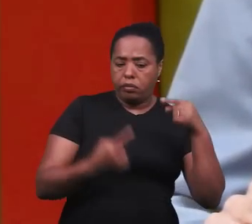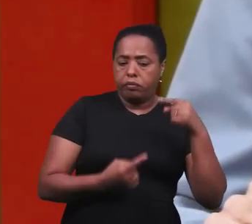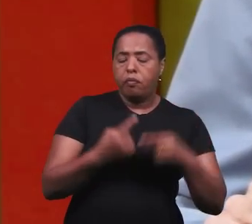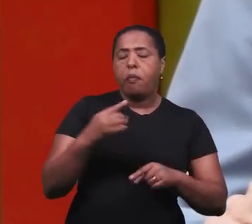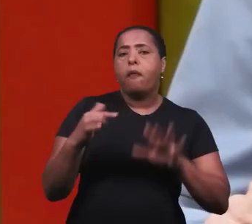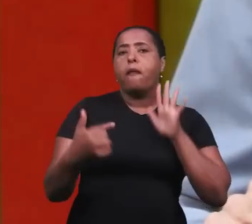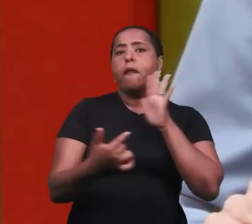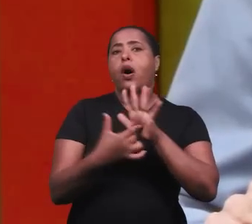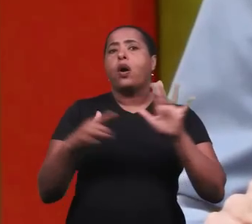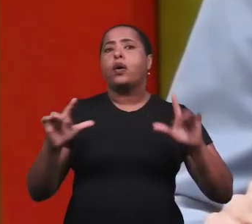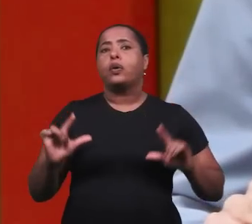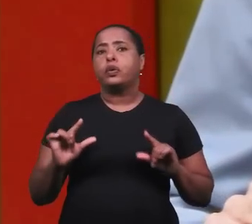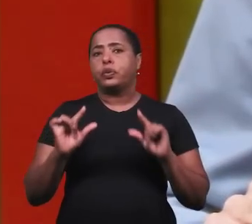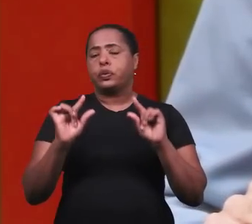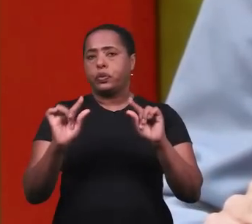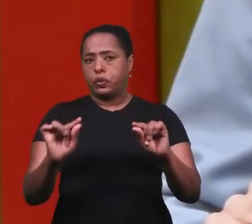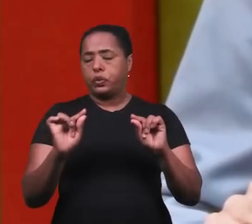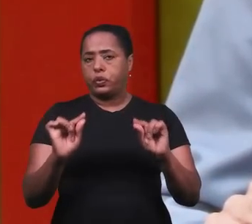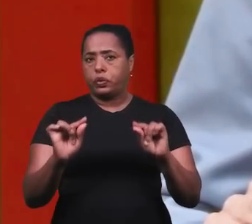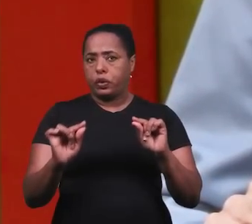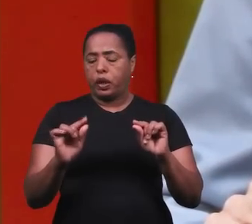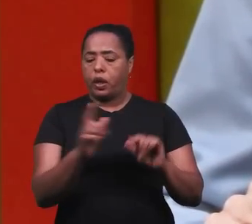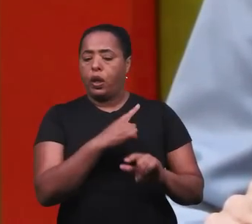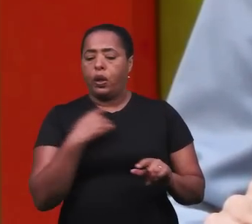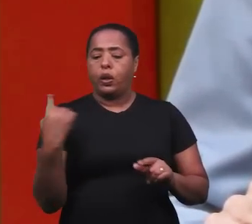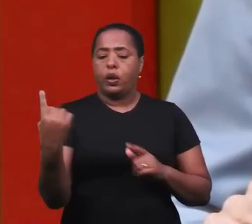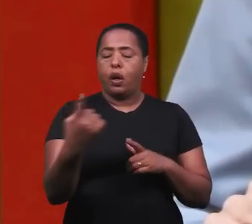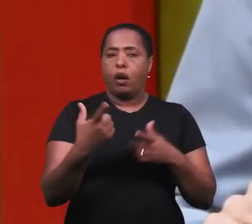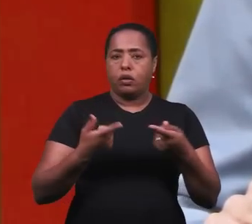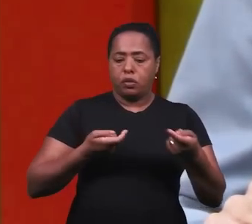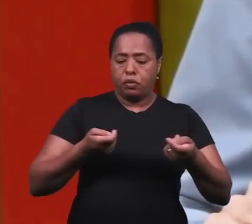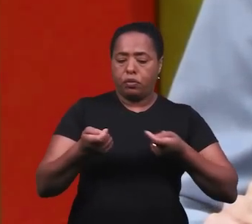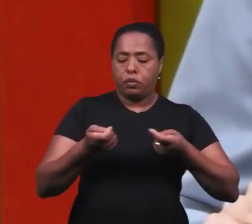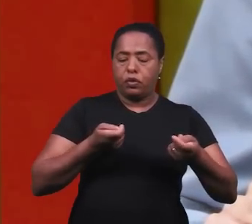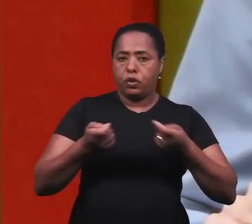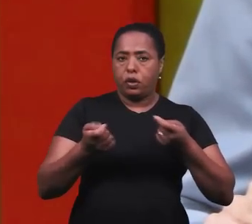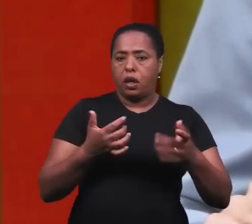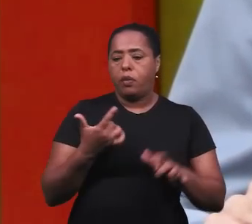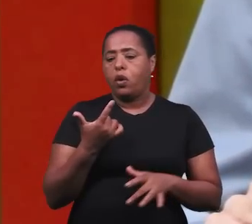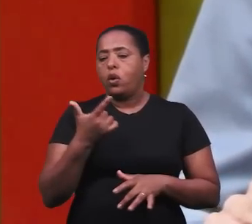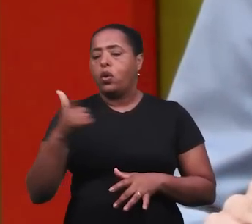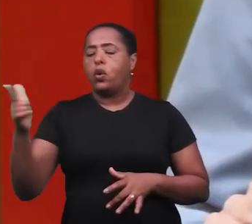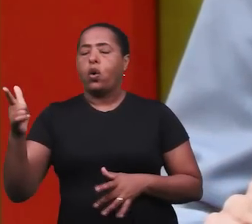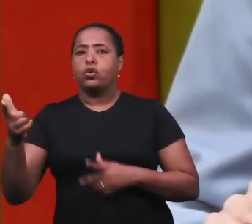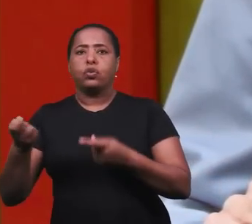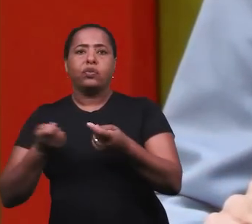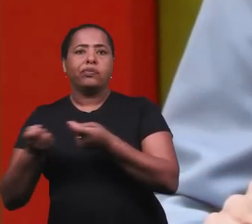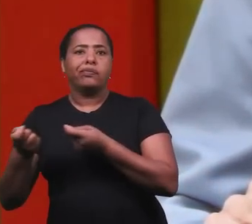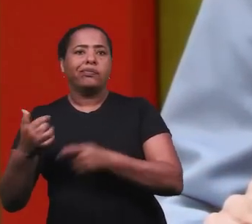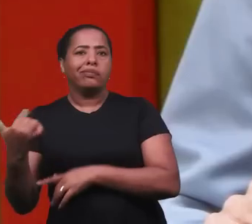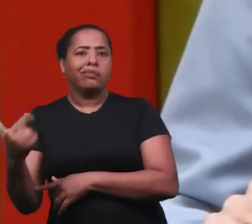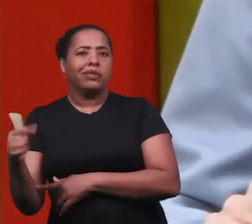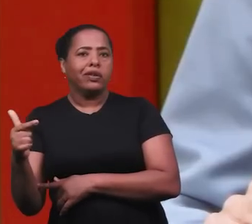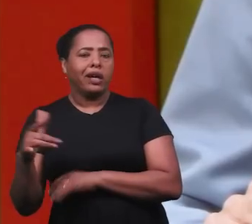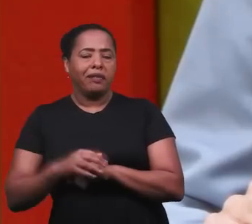propósito na vida de cada um. E há eventos, como nós estávamos discutindo, há eventos